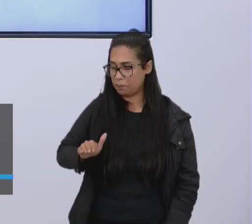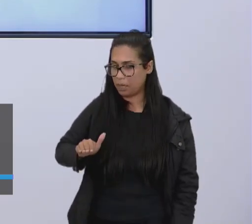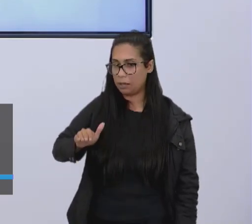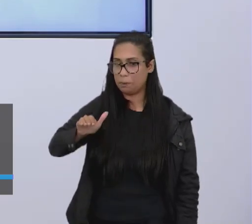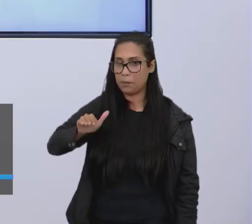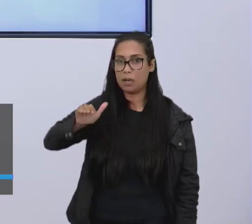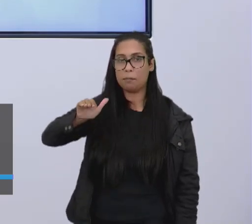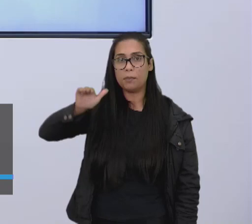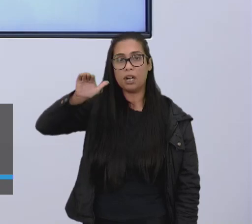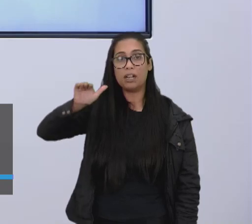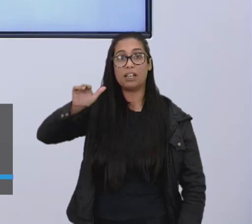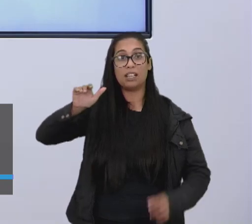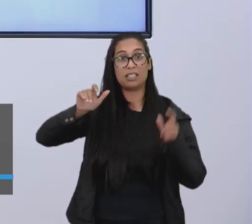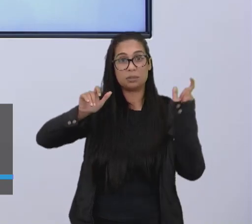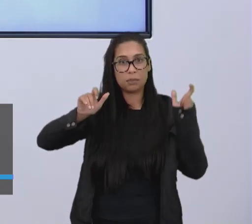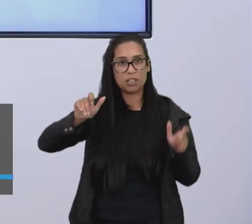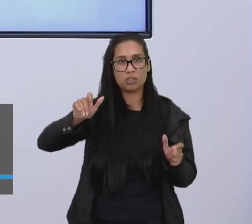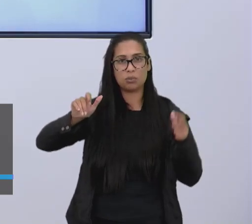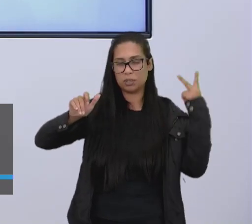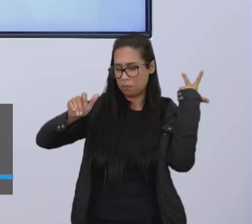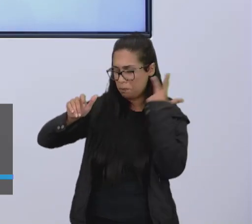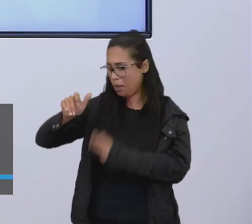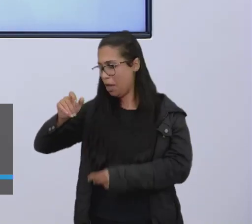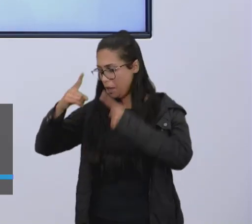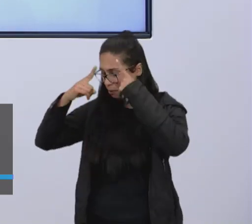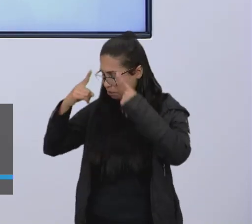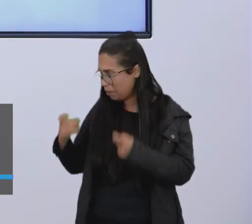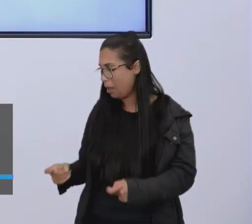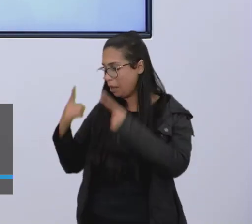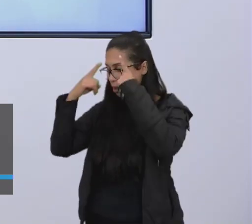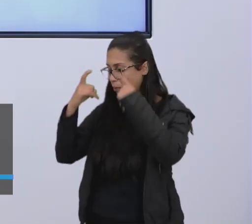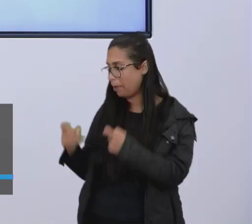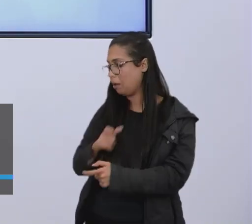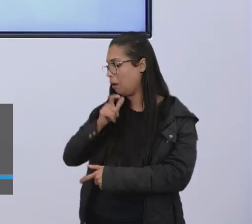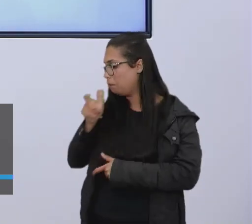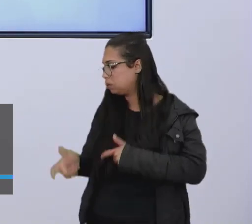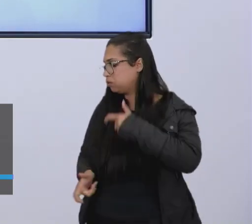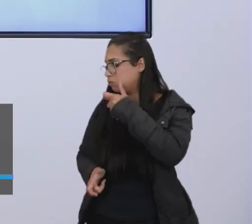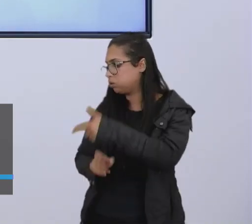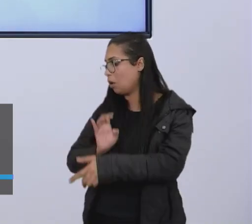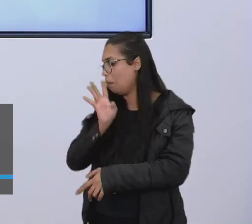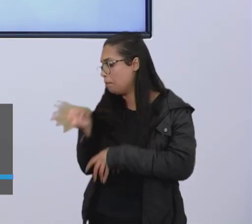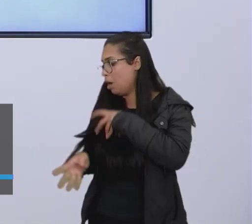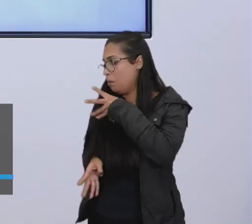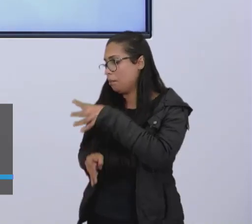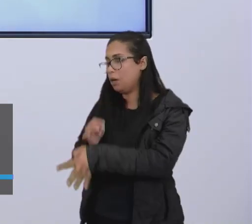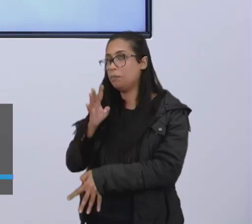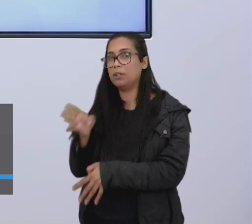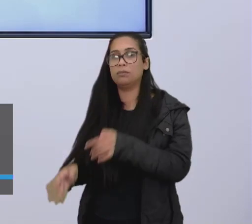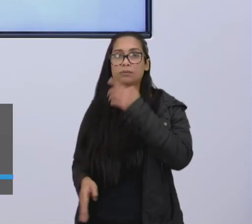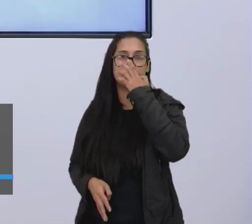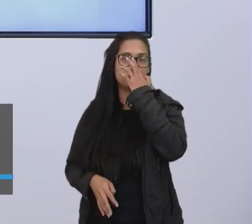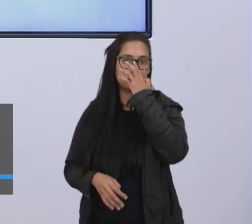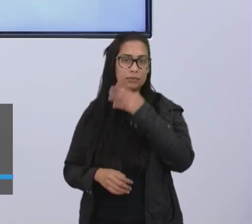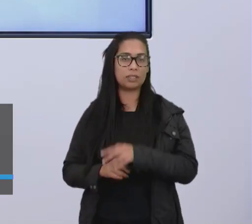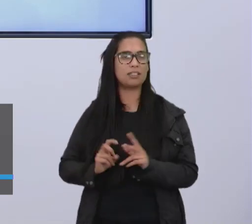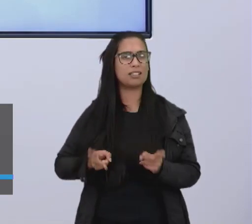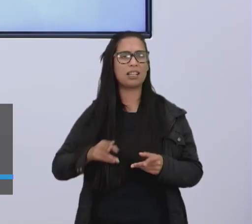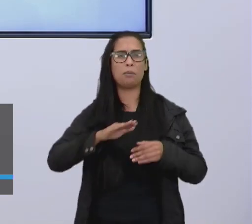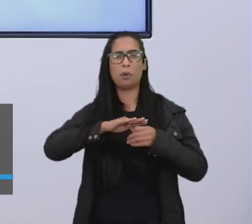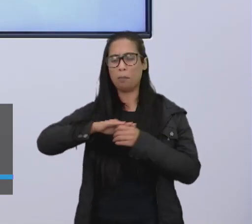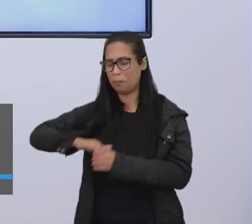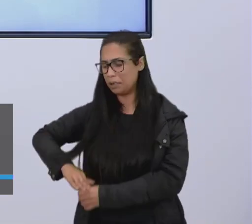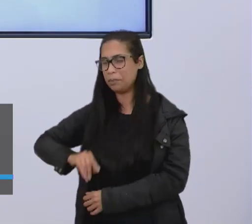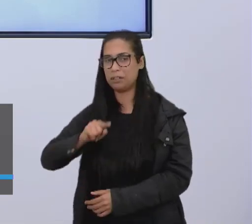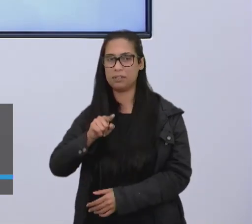mundo, é tipo, não é uma pessoa, né? Várias. Que você é ruim, que você é inferior, que você é péssimo,